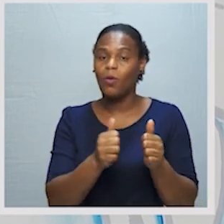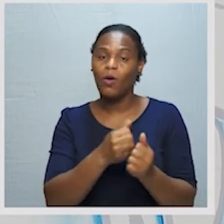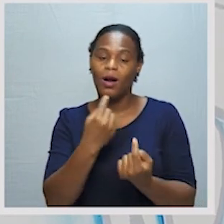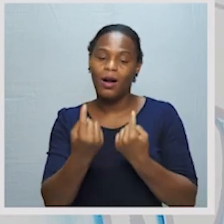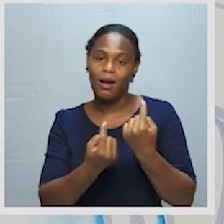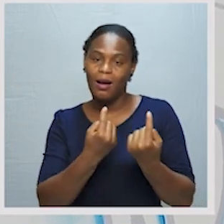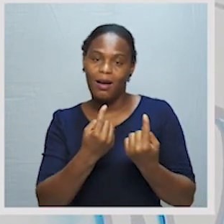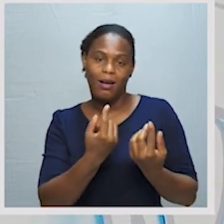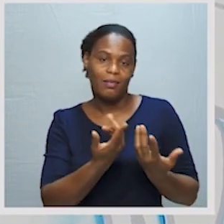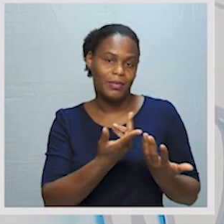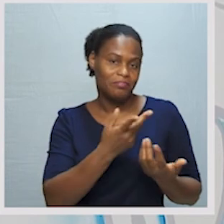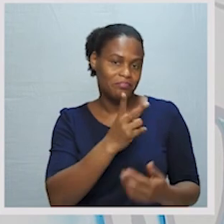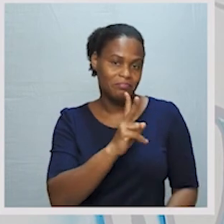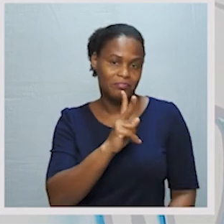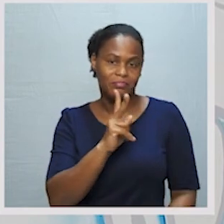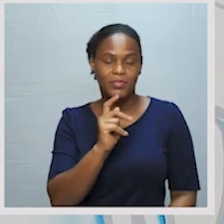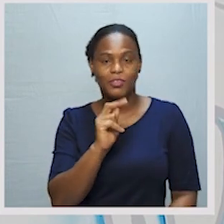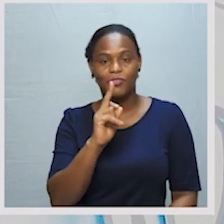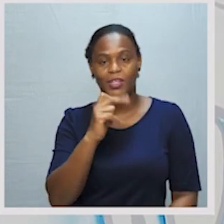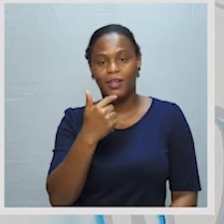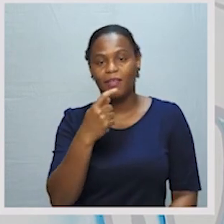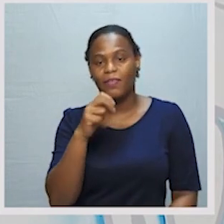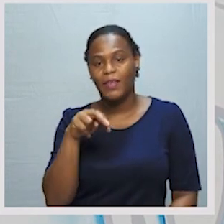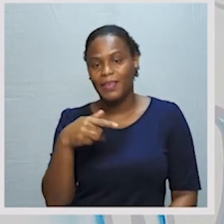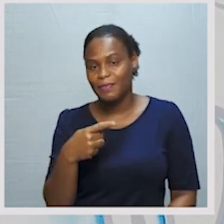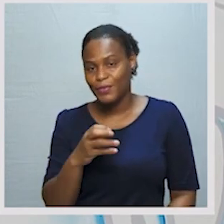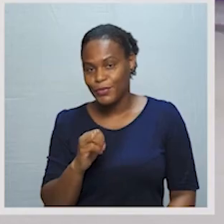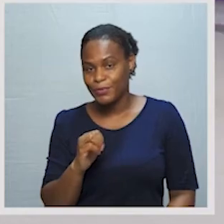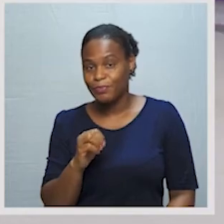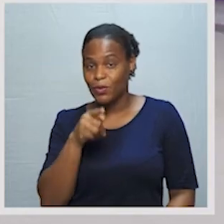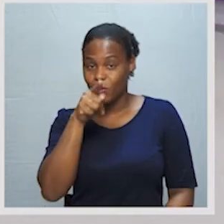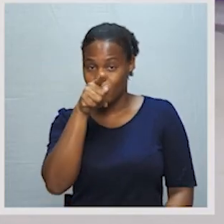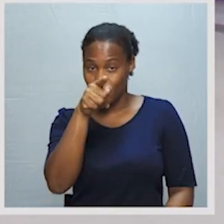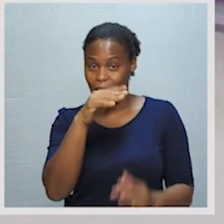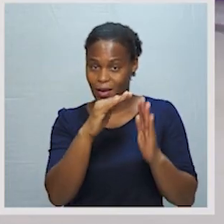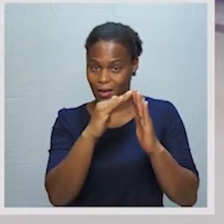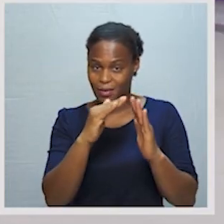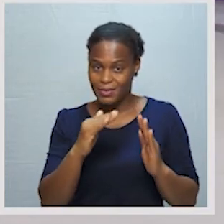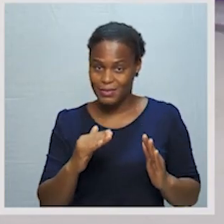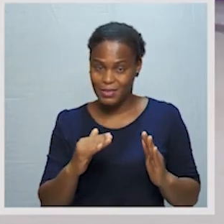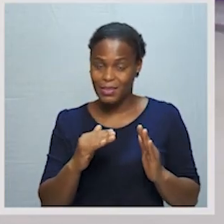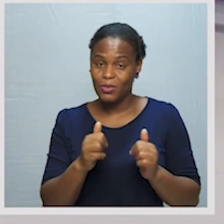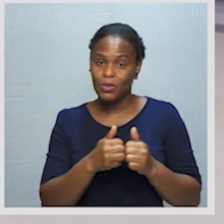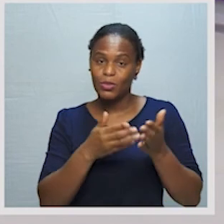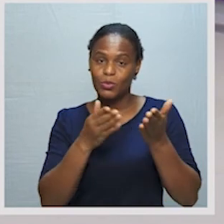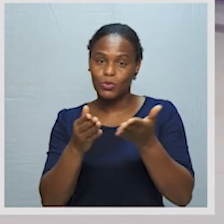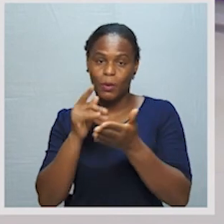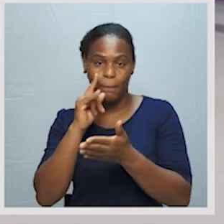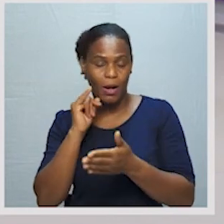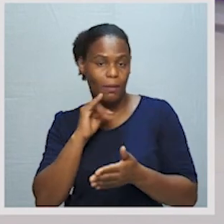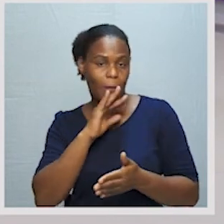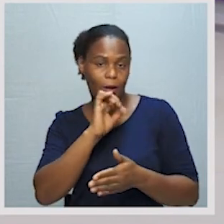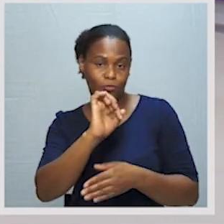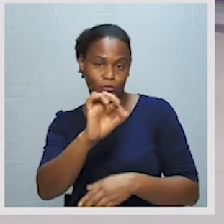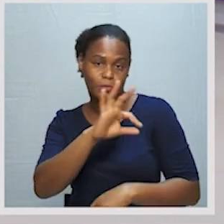com cada uma dessas vertentes. Lá em casa, com a ajuda dos vossos